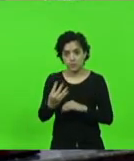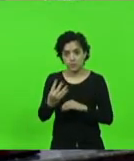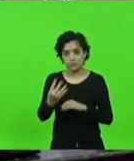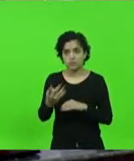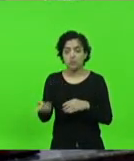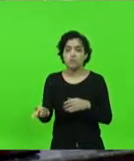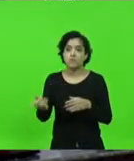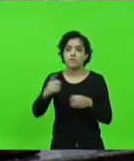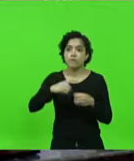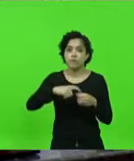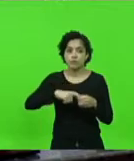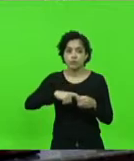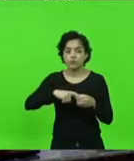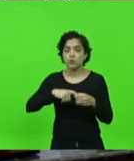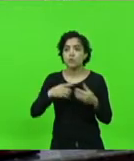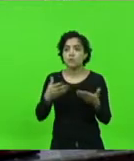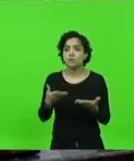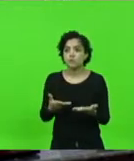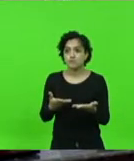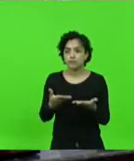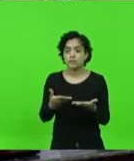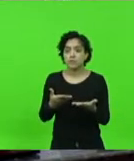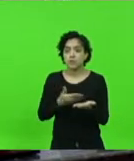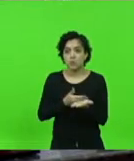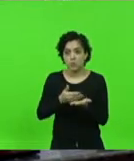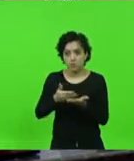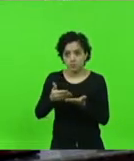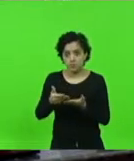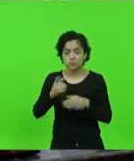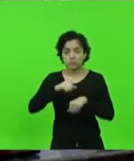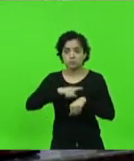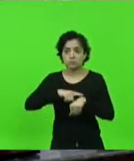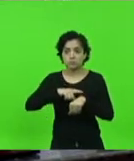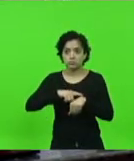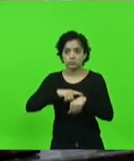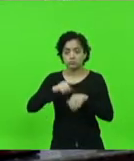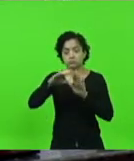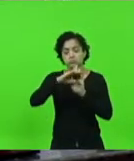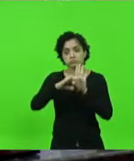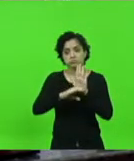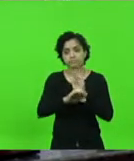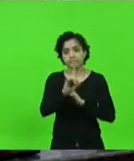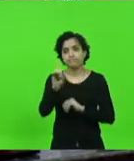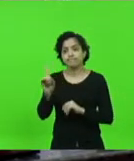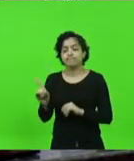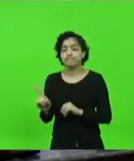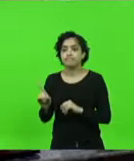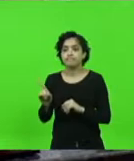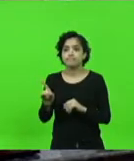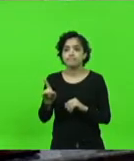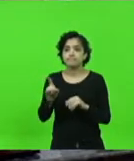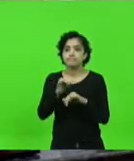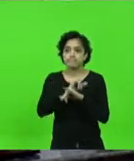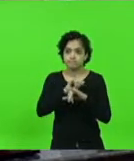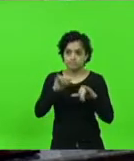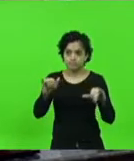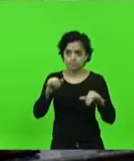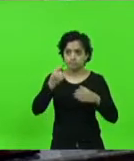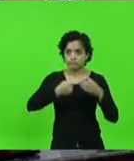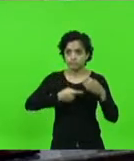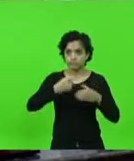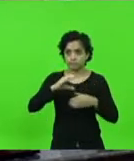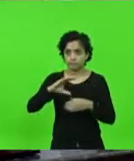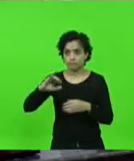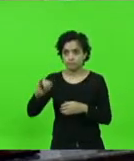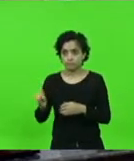reaberta a sessão o senhor presidente adentrou no próximo horário ordem do dia o senhor presidente comunicou que a comissão de